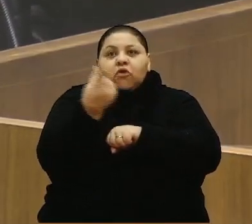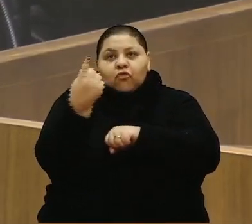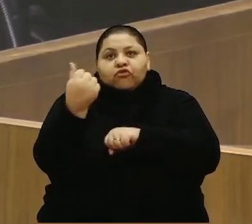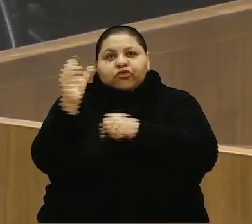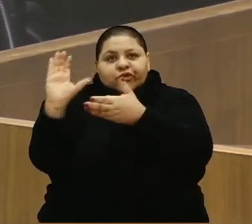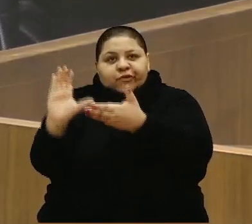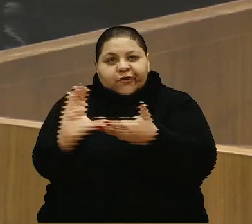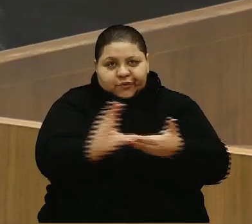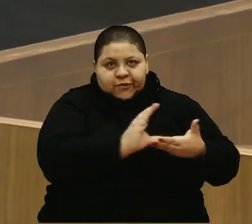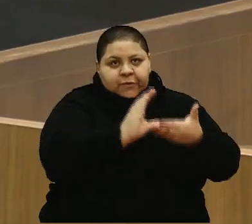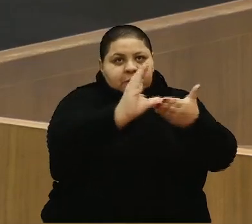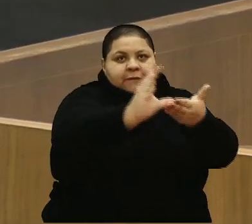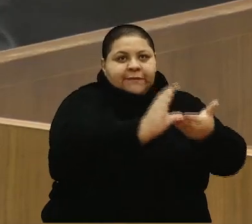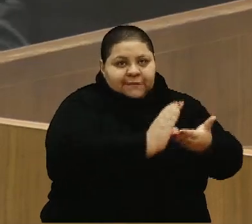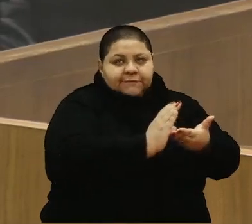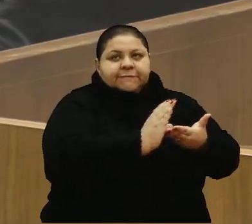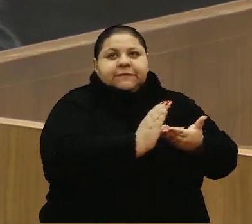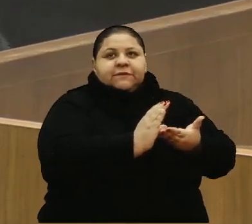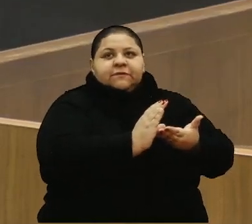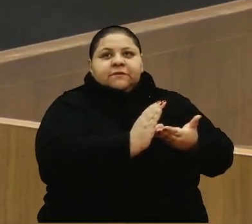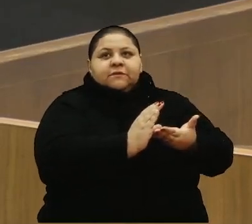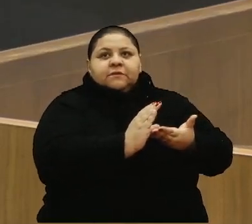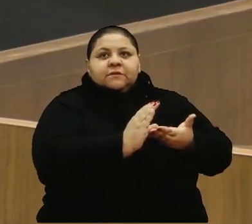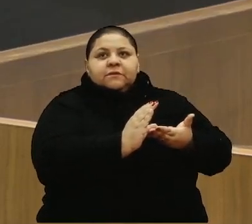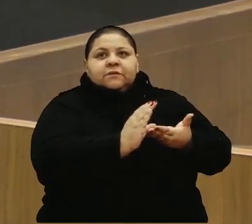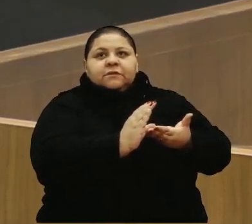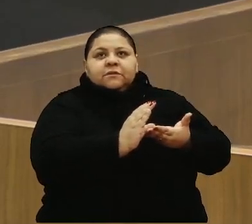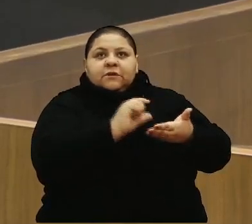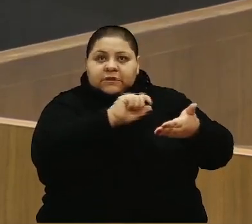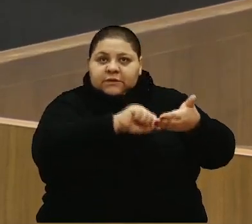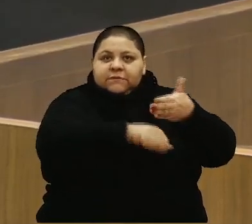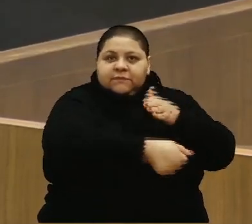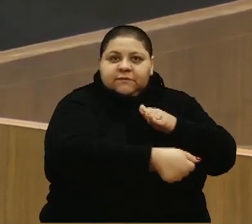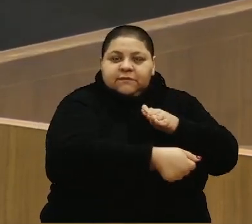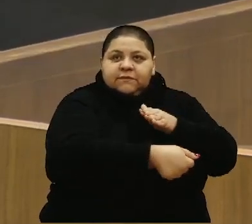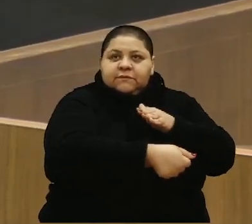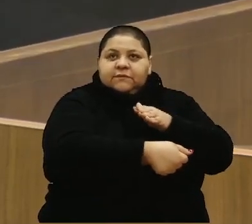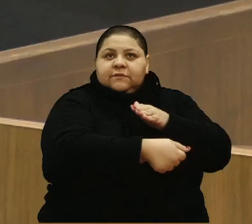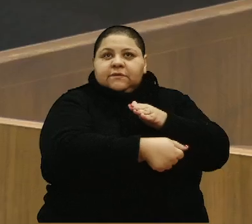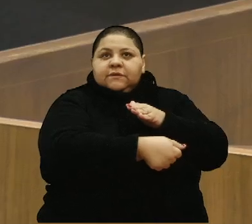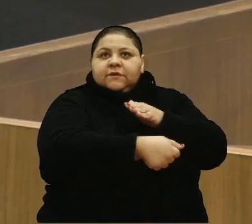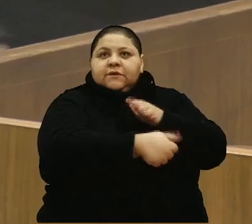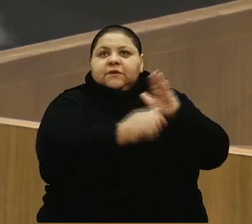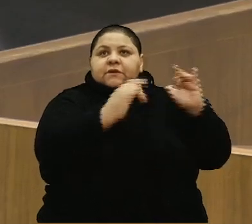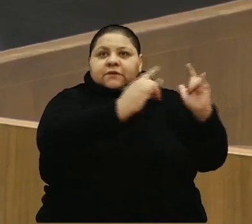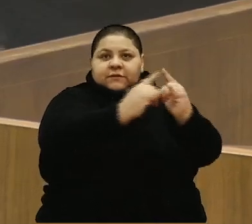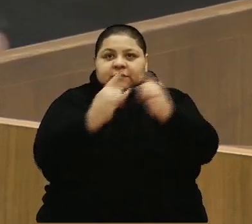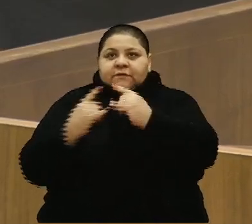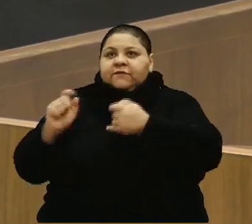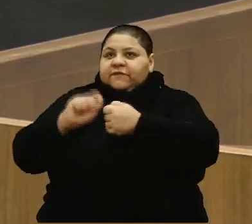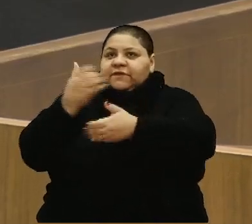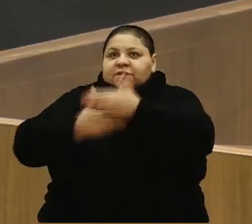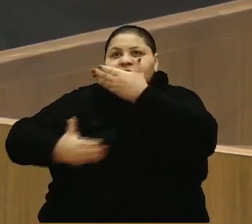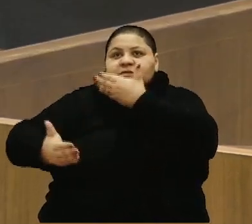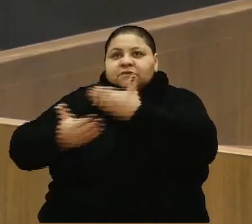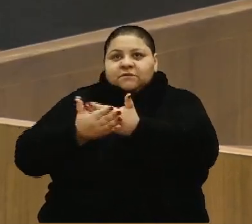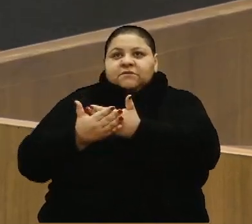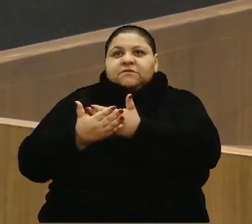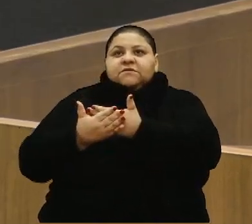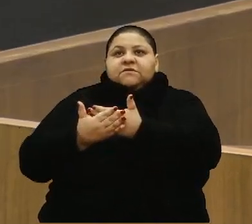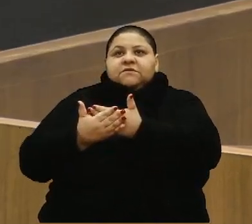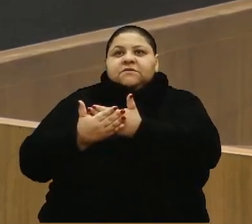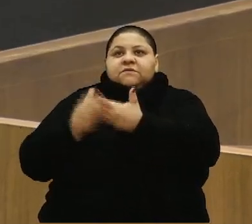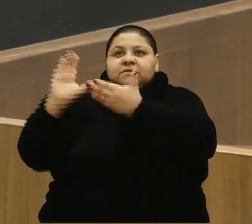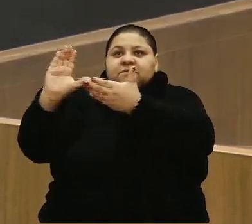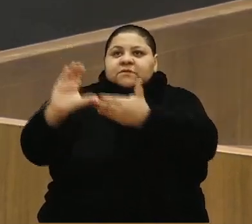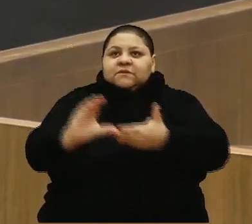arrecadado, a gente vai melhor no Murial, investir no Murial de Santa Fé, a gente vai fazer de tudo. E arrecadar